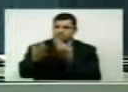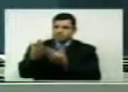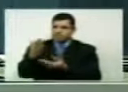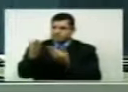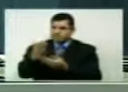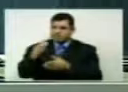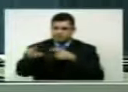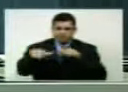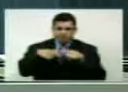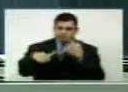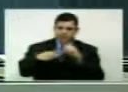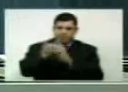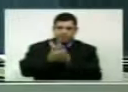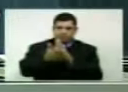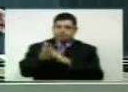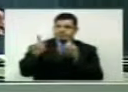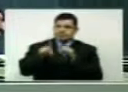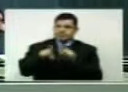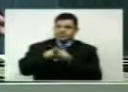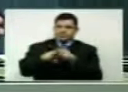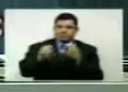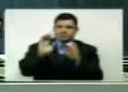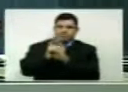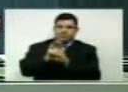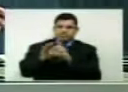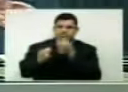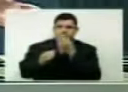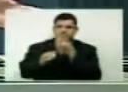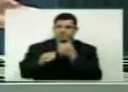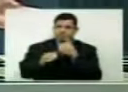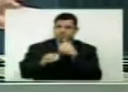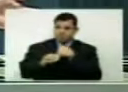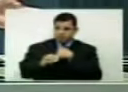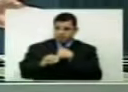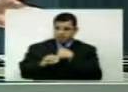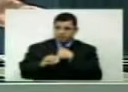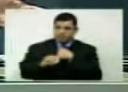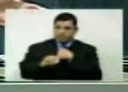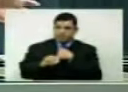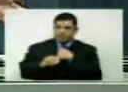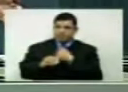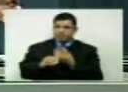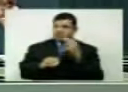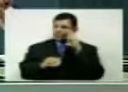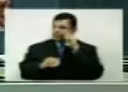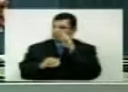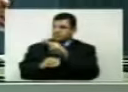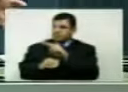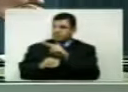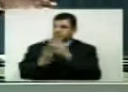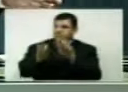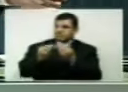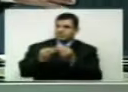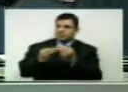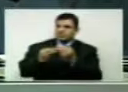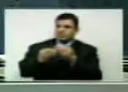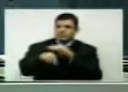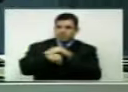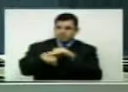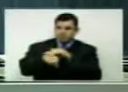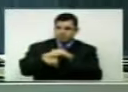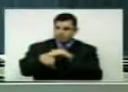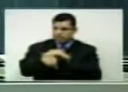precário e ineficiente. Isso também é uma constatação. Eu vejo muito discurso